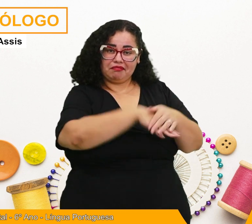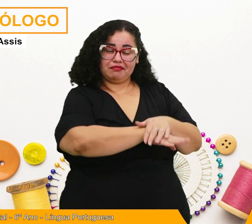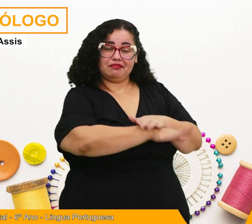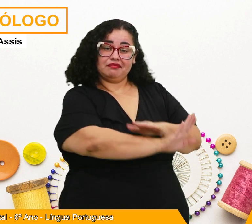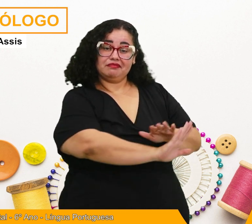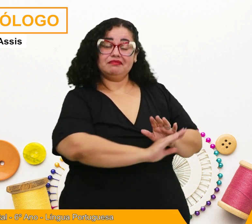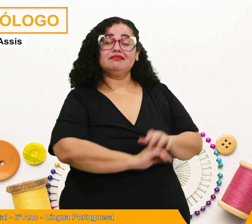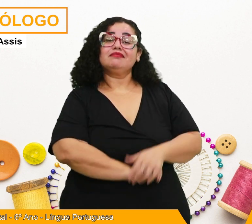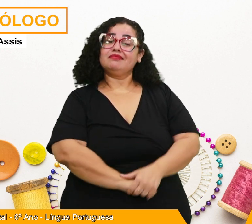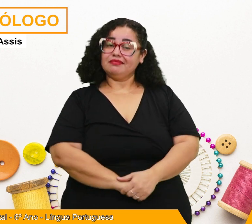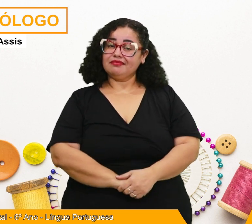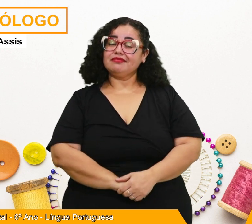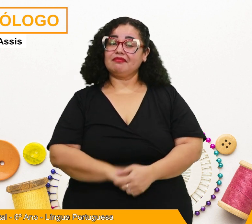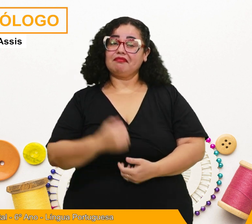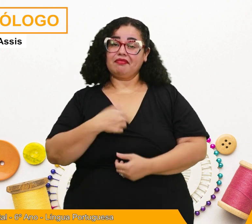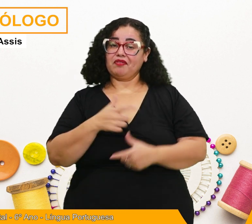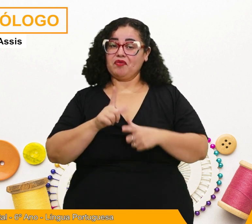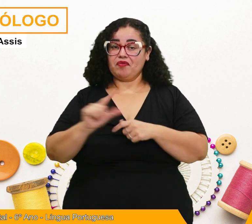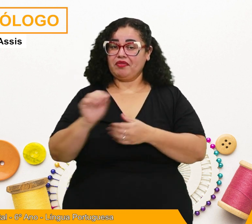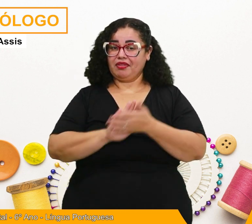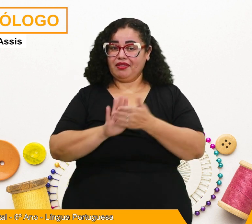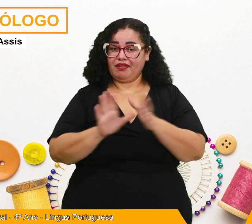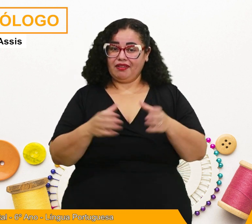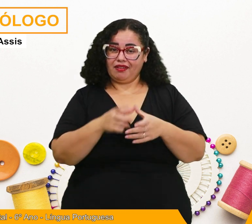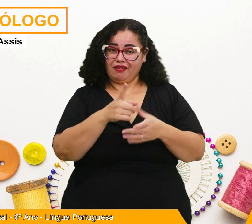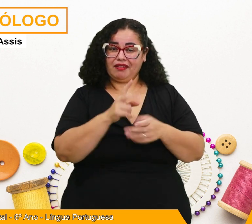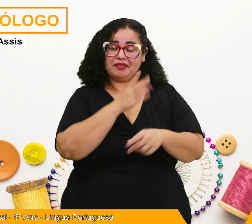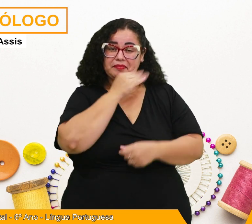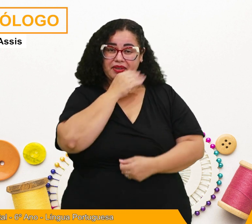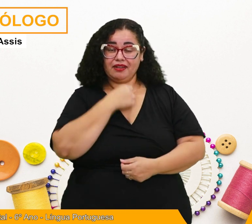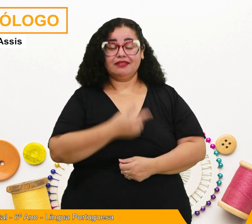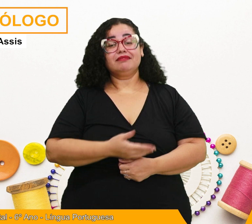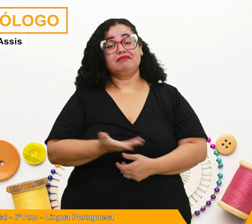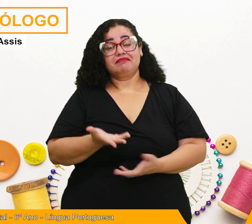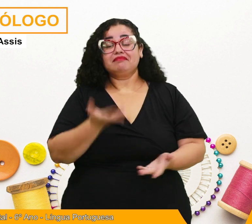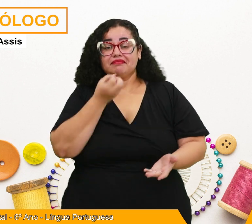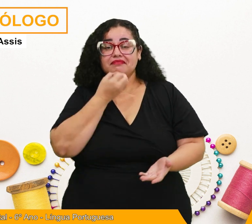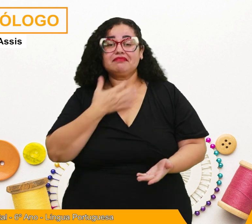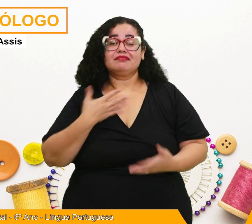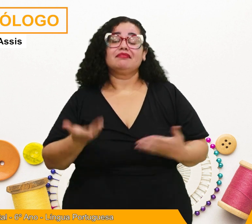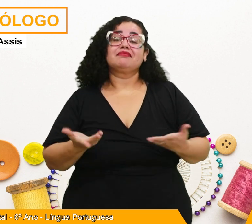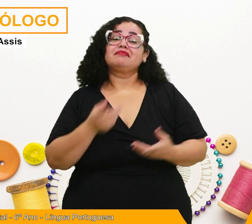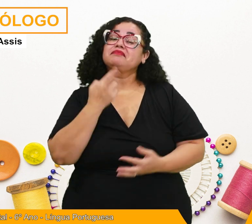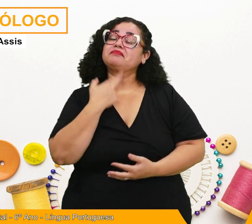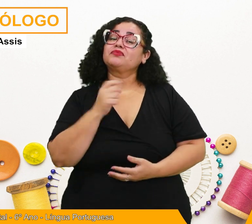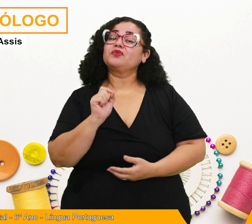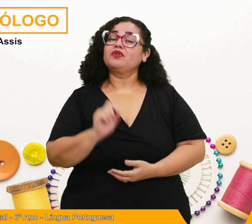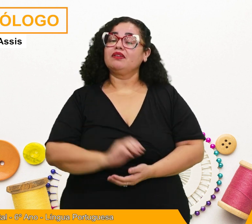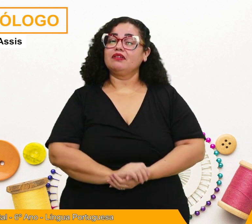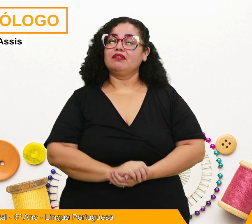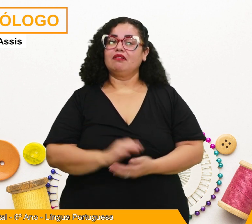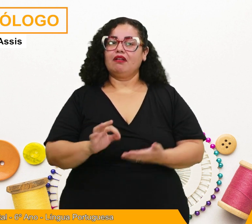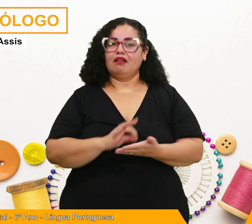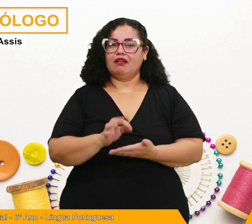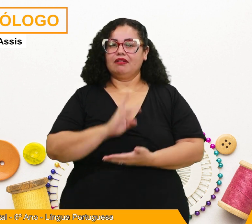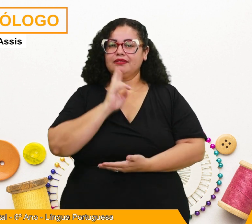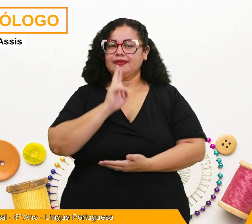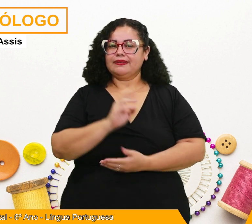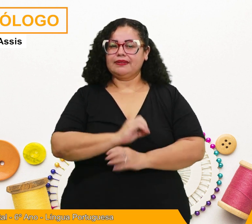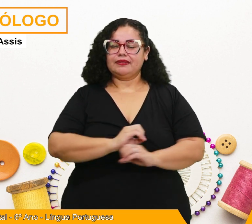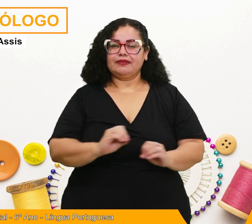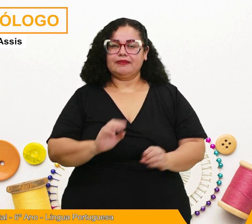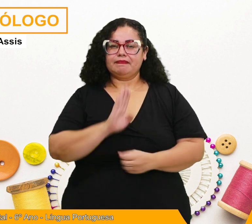costureira antes de ir para o balaio das mucamas? Vamos, diga lá. Parece que a agulha não disse